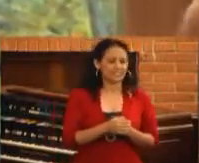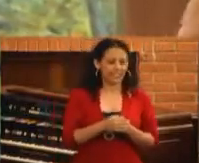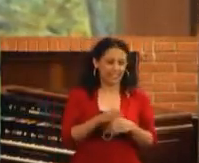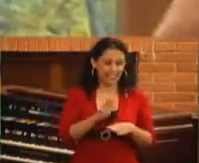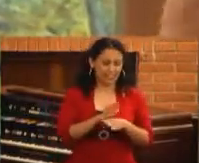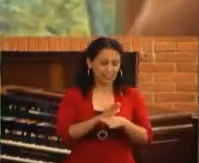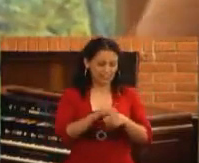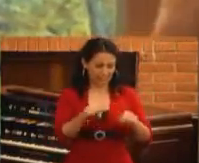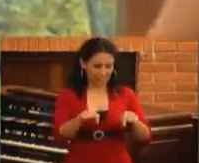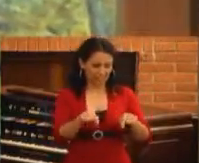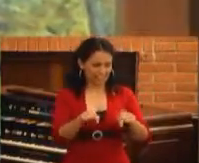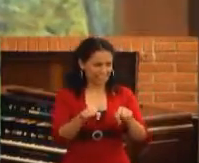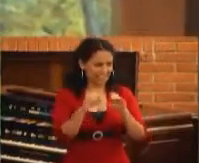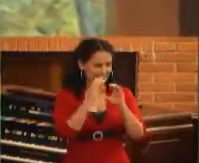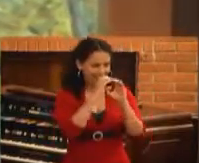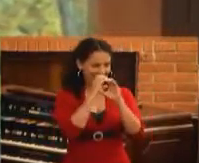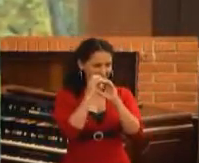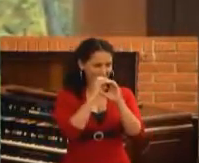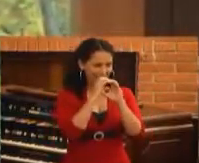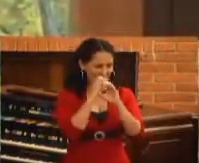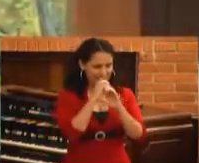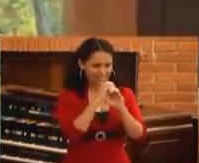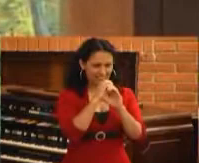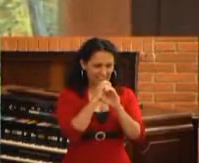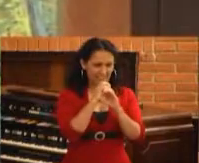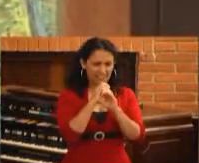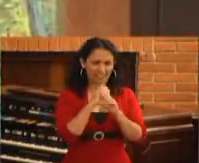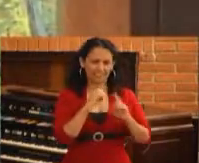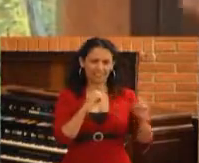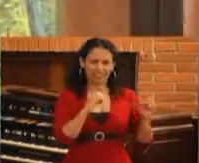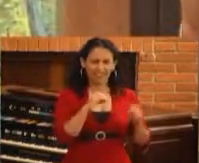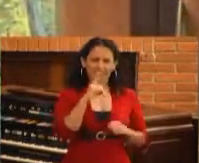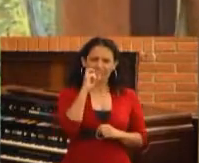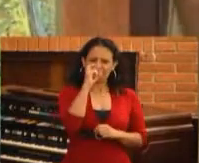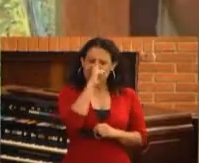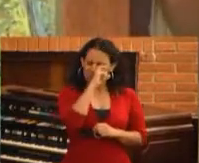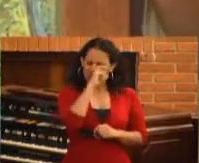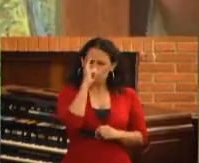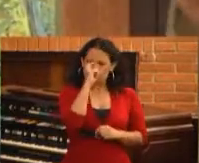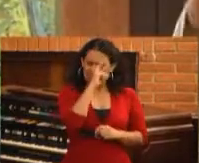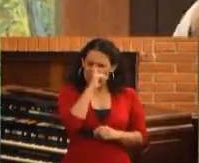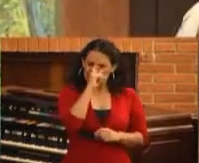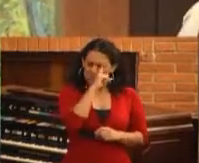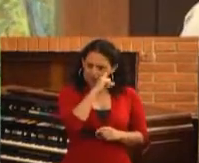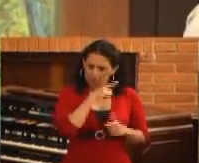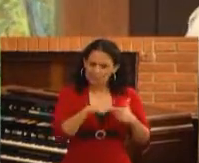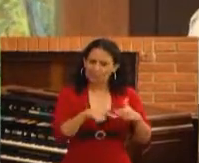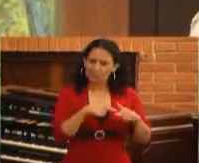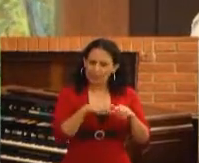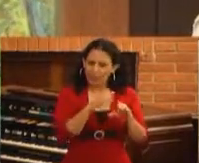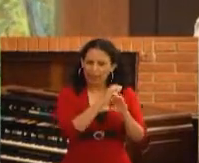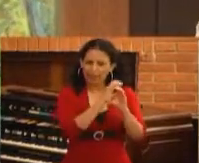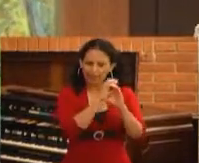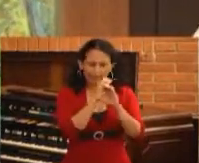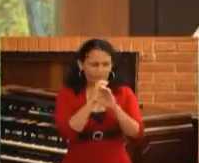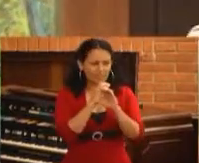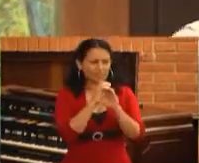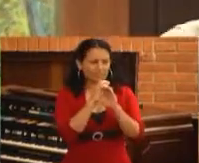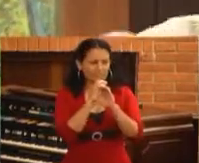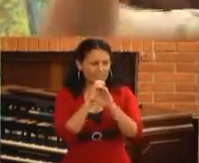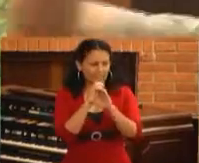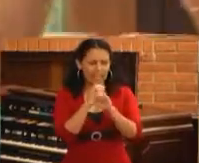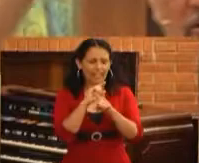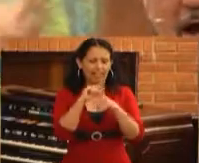fazer, colocar isso em funcionamento. Você não sabe a luta que é para botar isso aqui. Antoniel, esse menino sofre